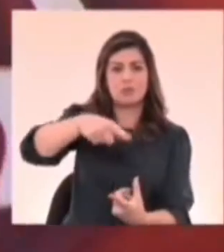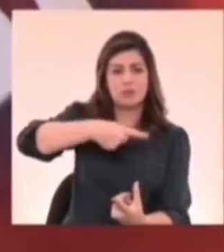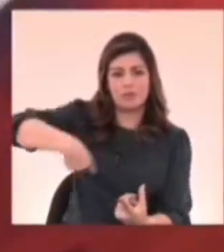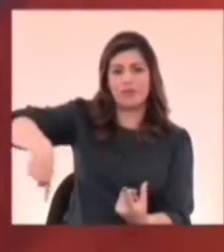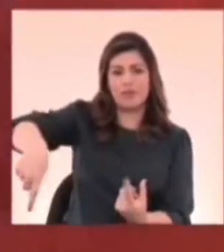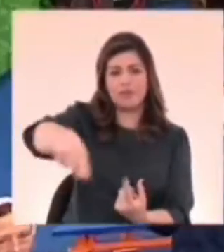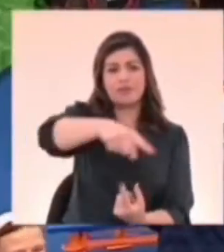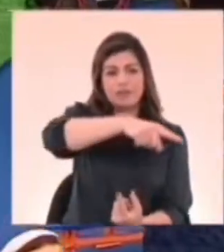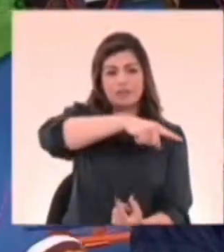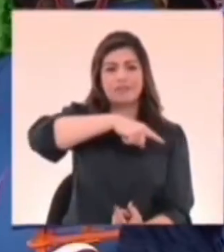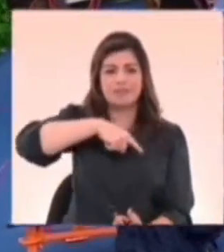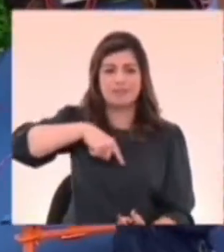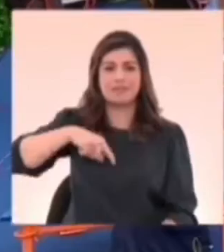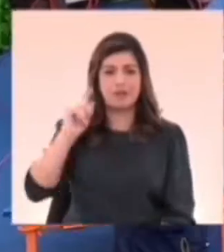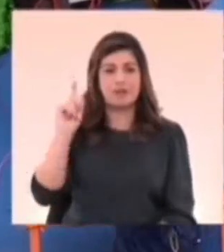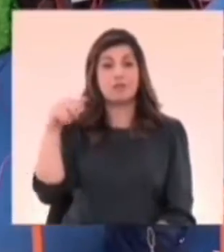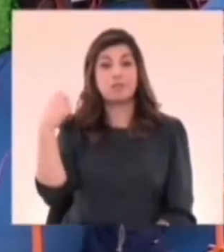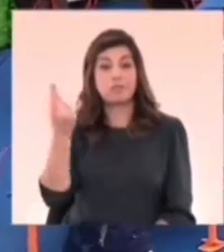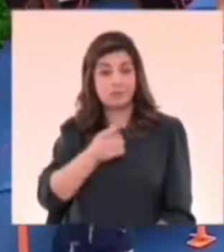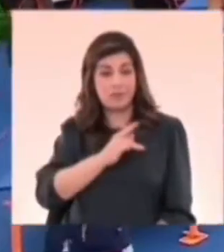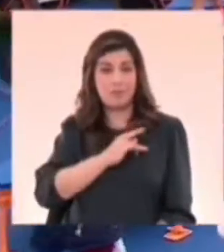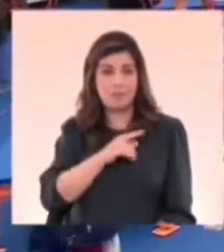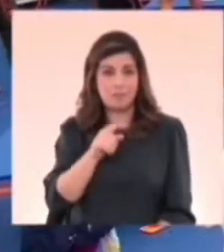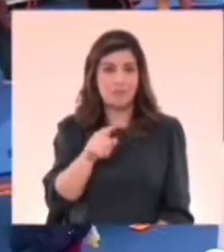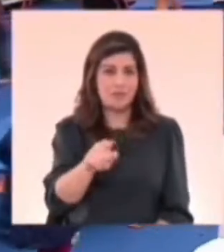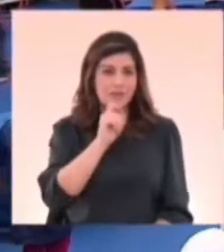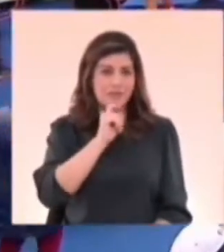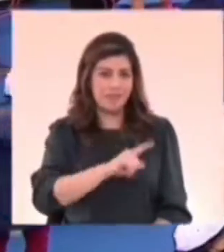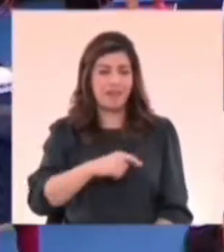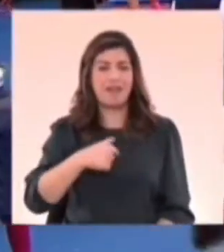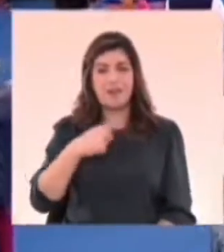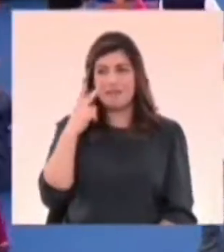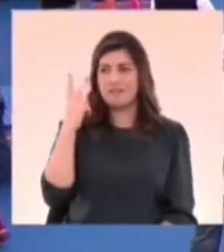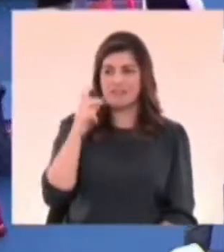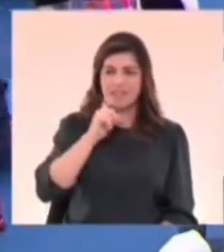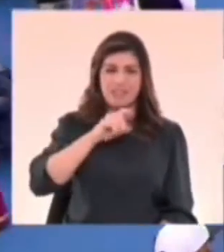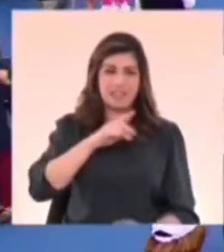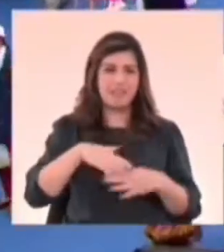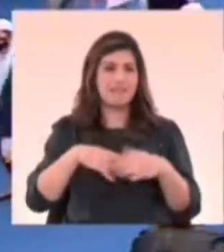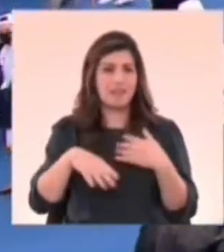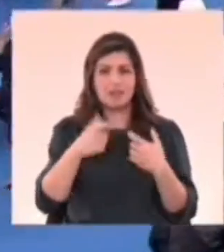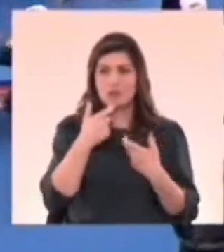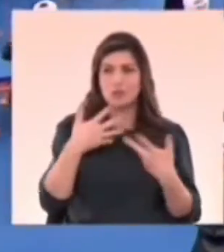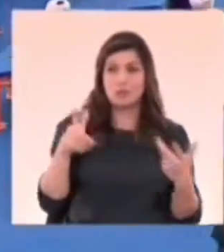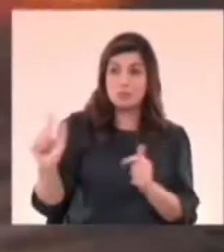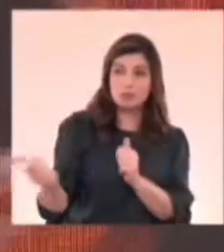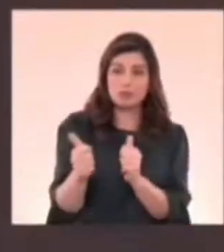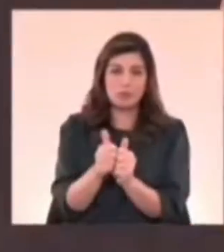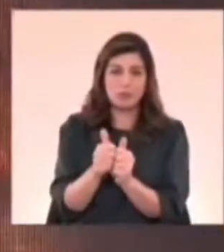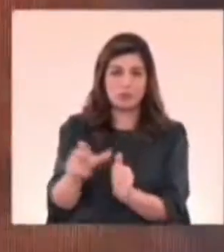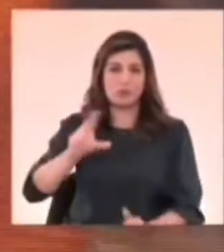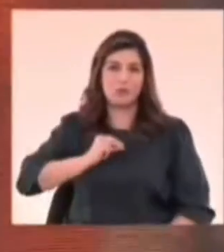se eu puder ir Oi Maria tudo na vida da melhor amiga